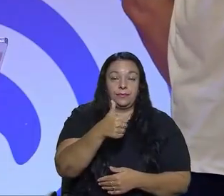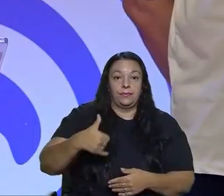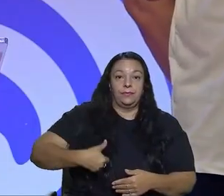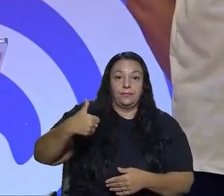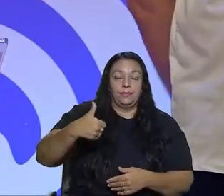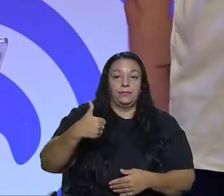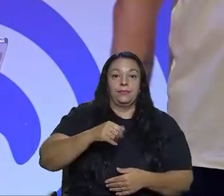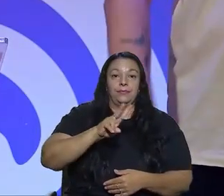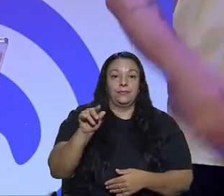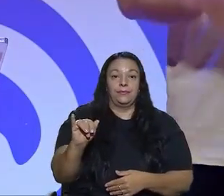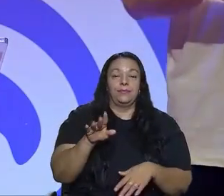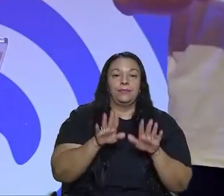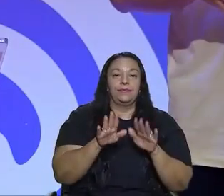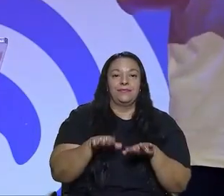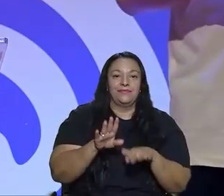para